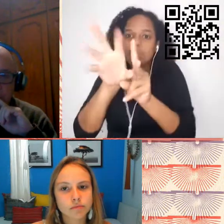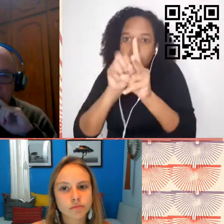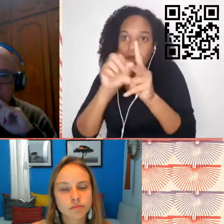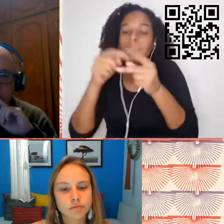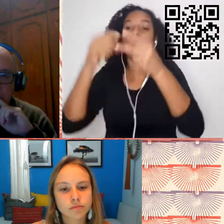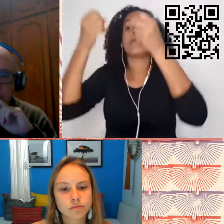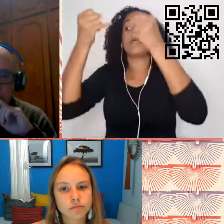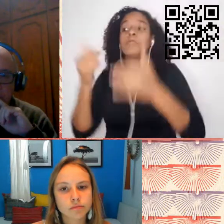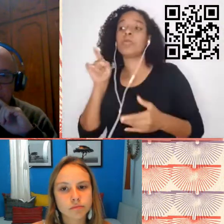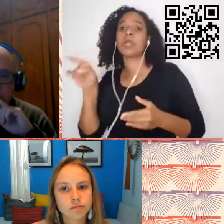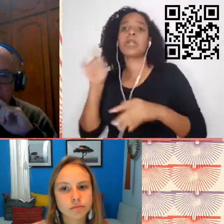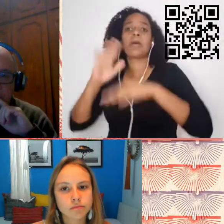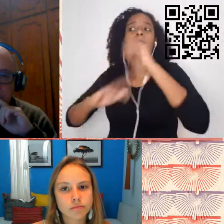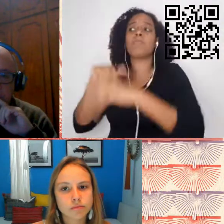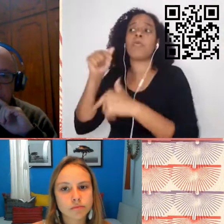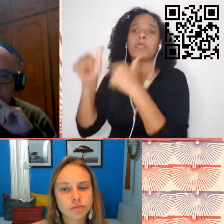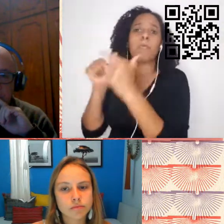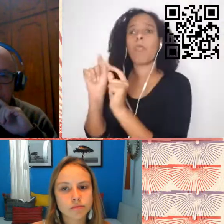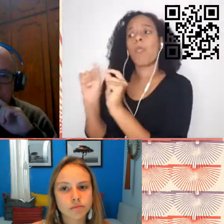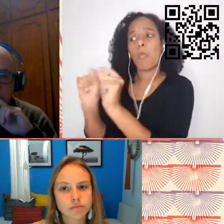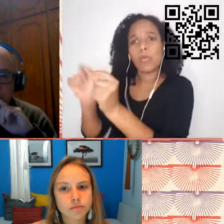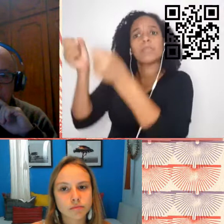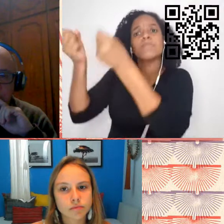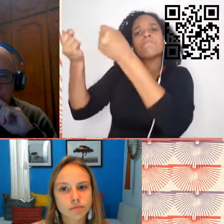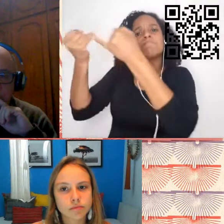Franco, que é imenso, é muito